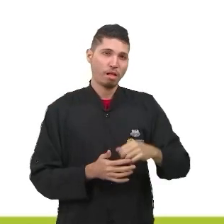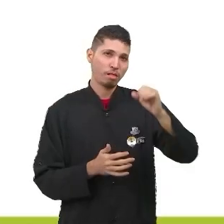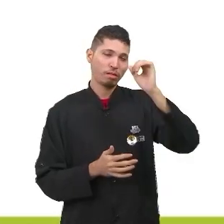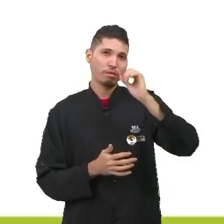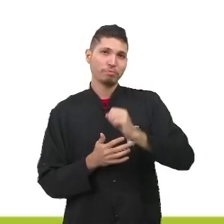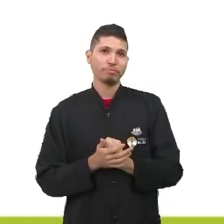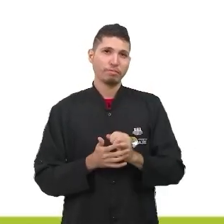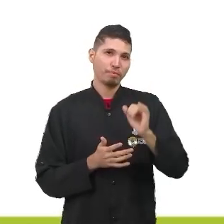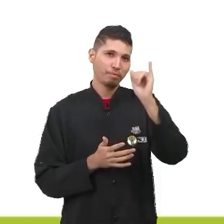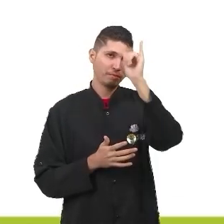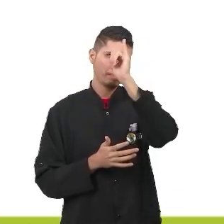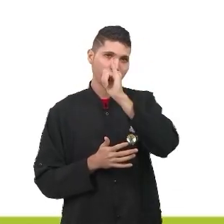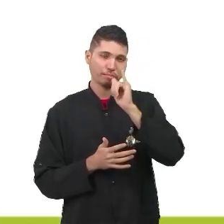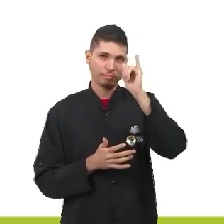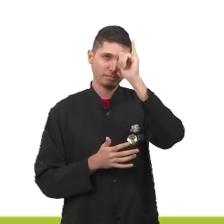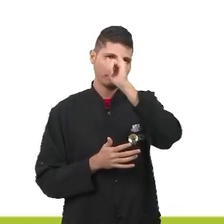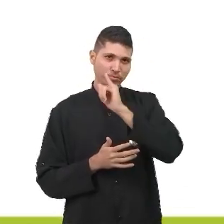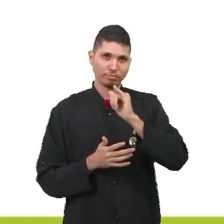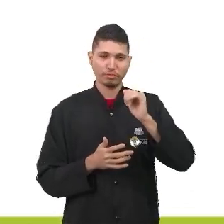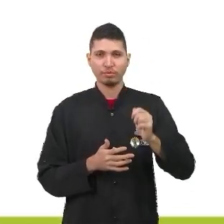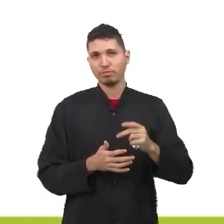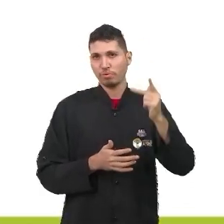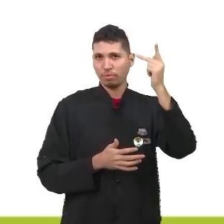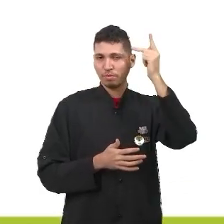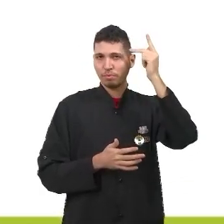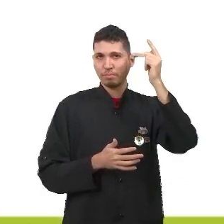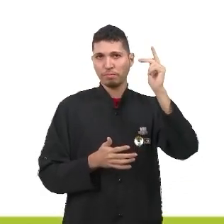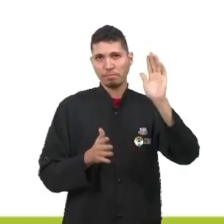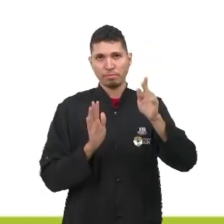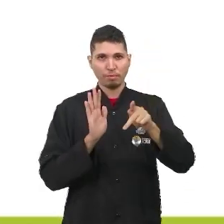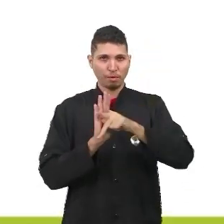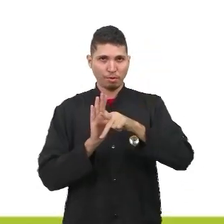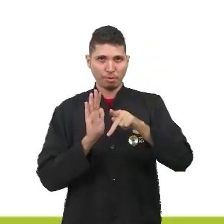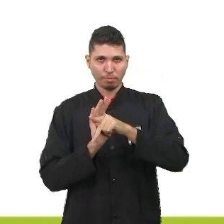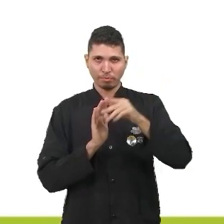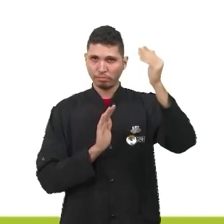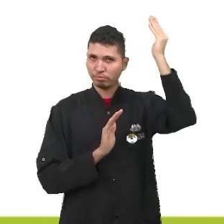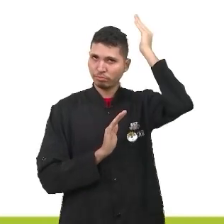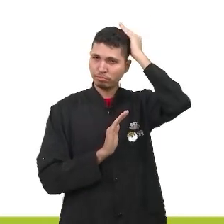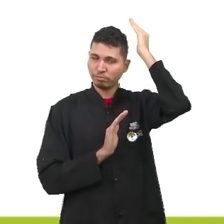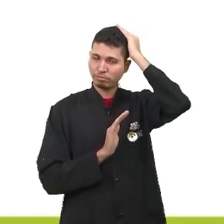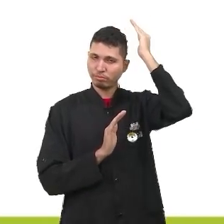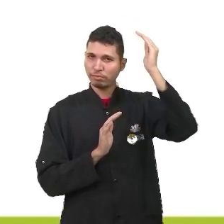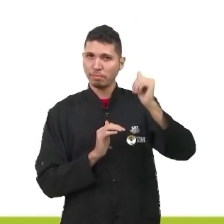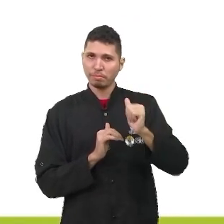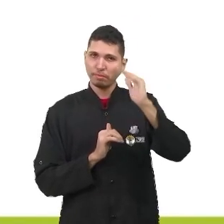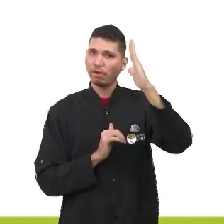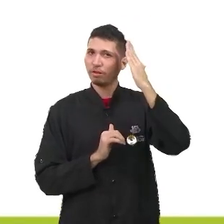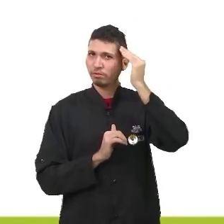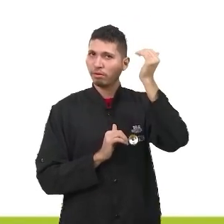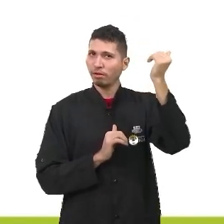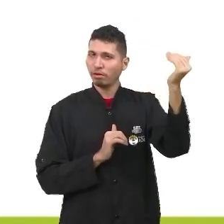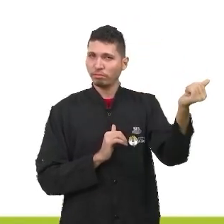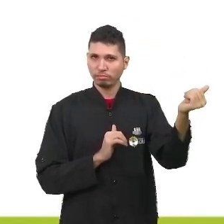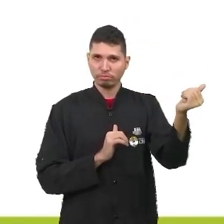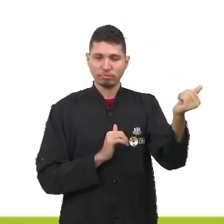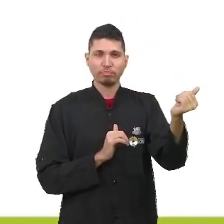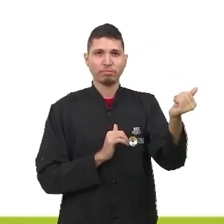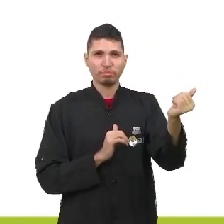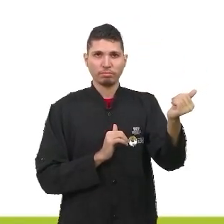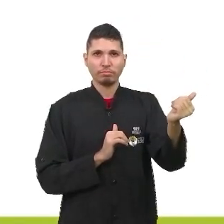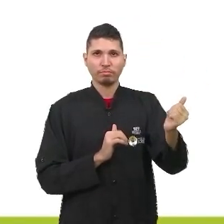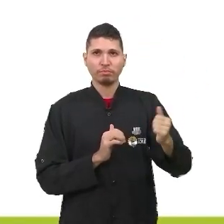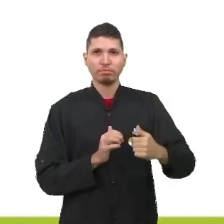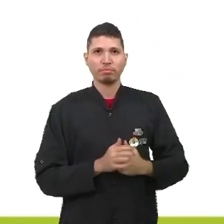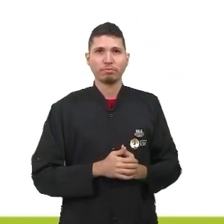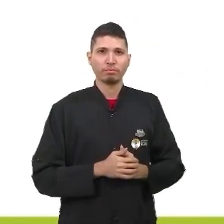as obras dela mais famosas. Lógico que ela tem várias outras, mas essas são as mais famosas. E agora nós vamos para a